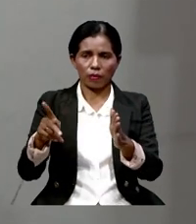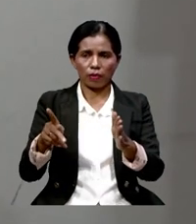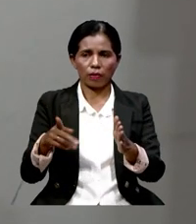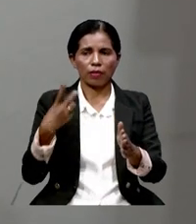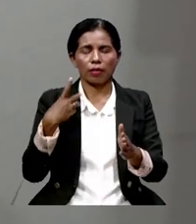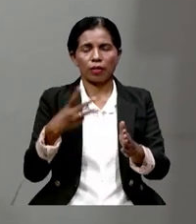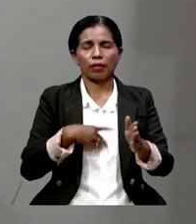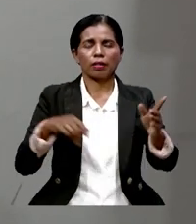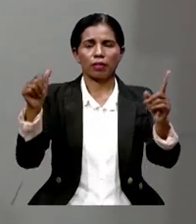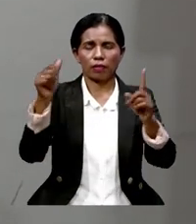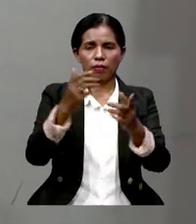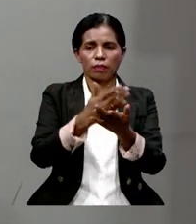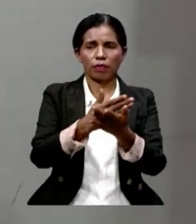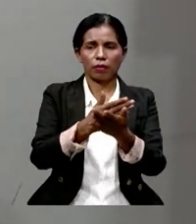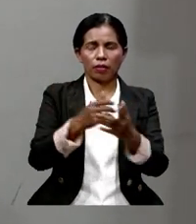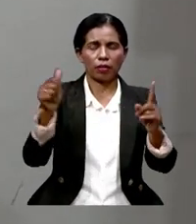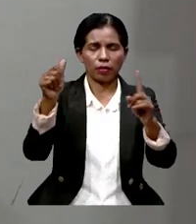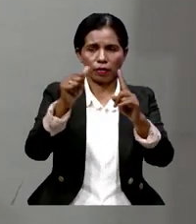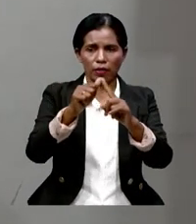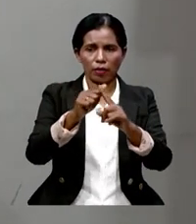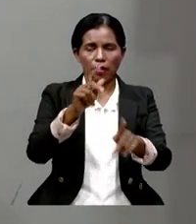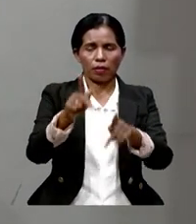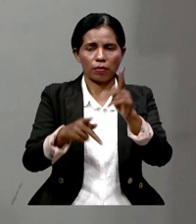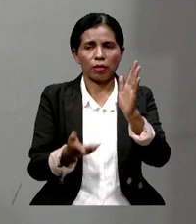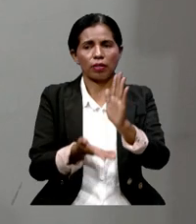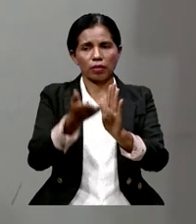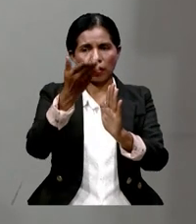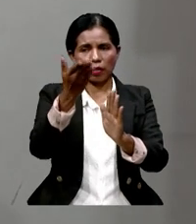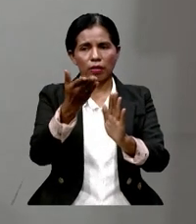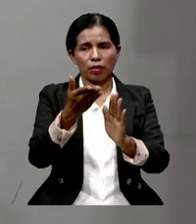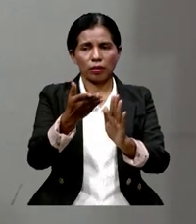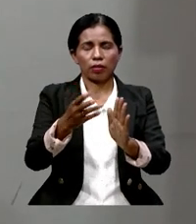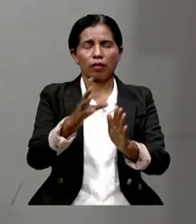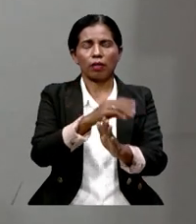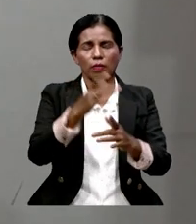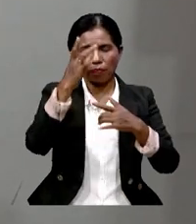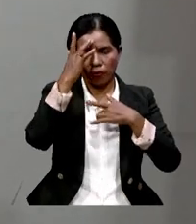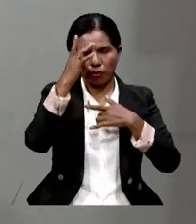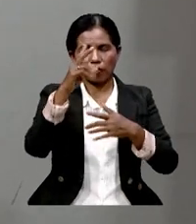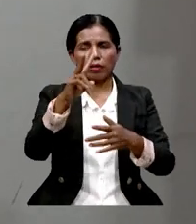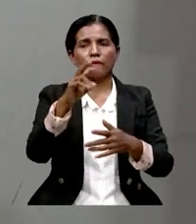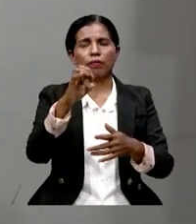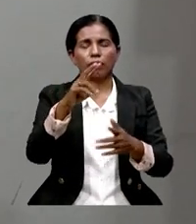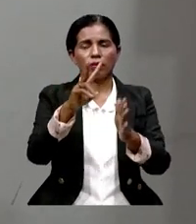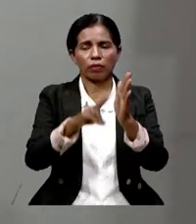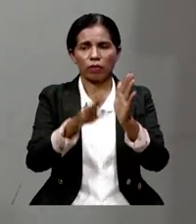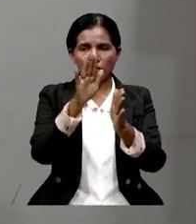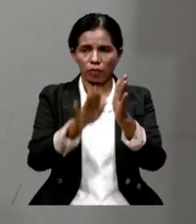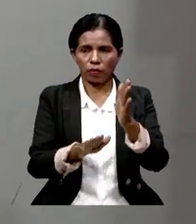ita tu alcança atingimento né comunidade né sai eles né tum mas agora lá